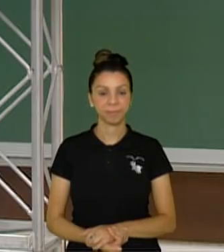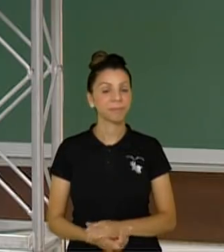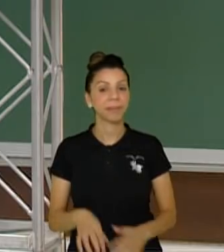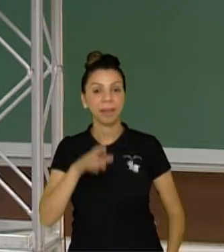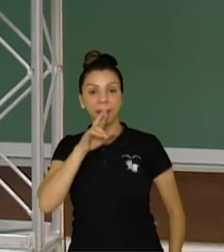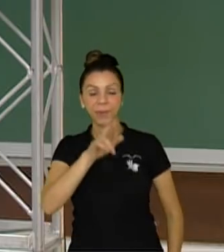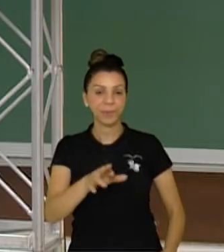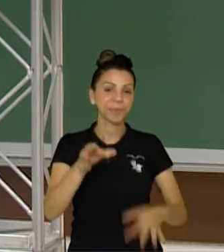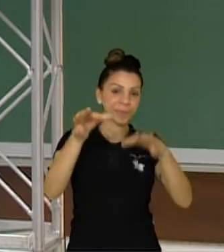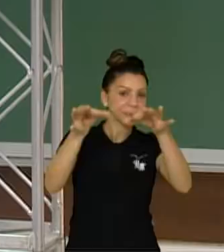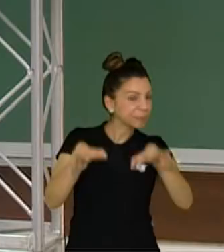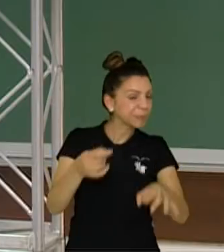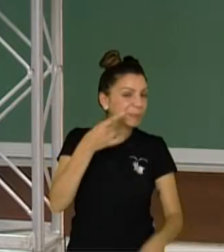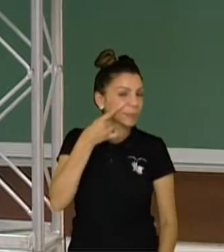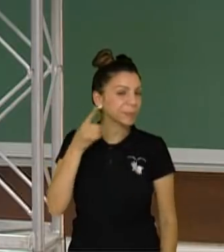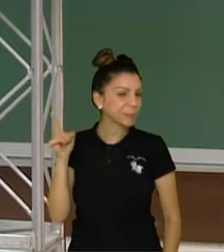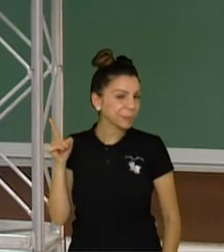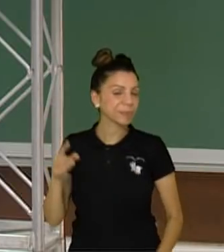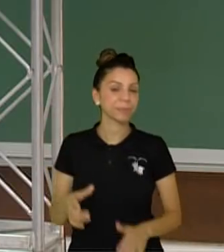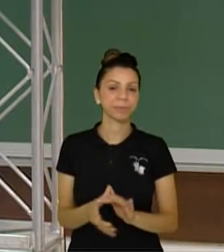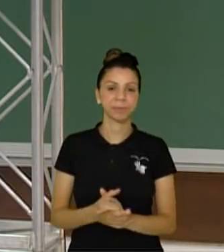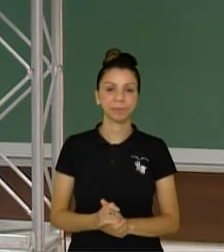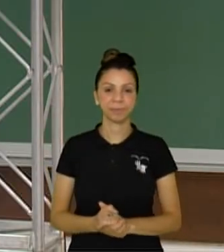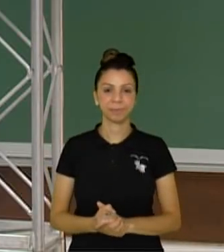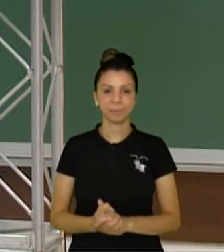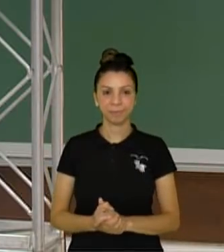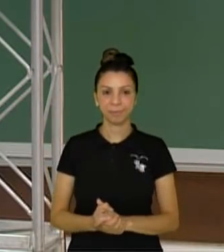a resposta certa é, vamos ver,